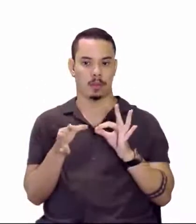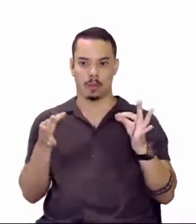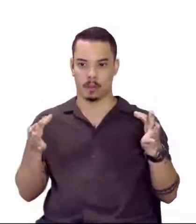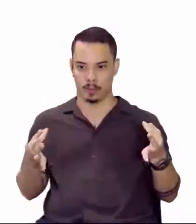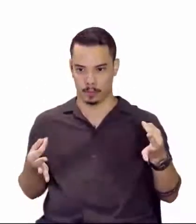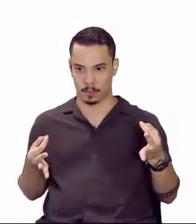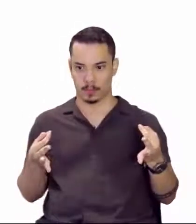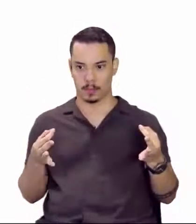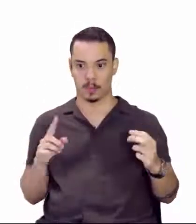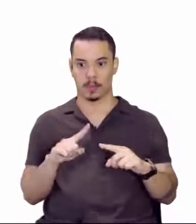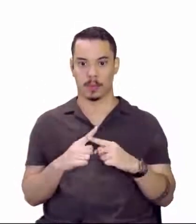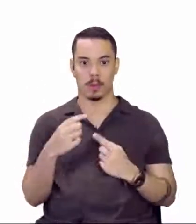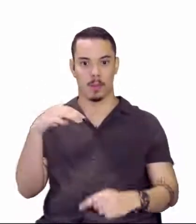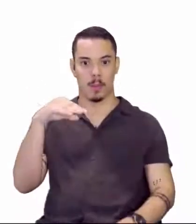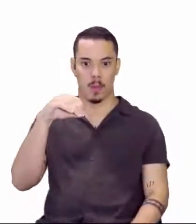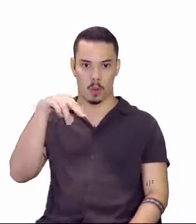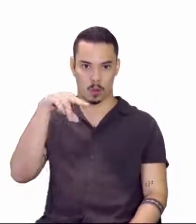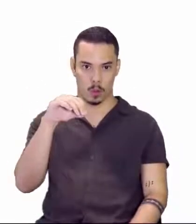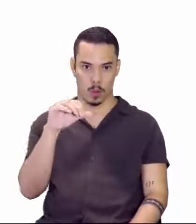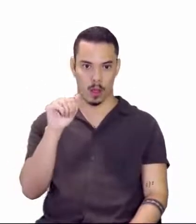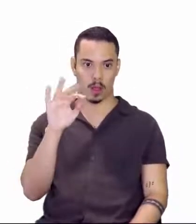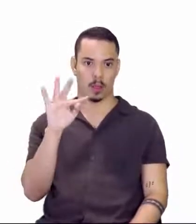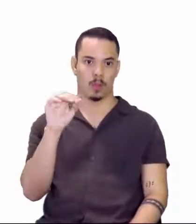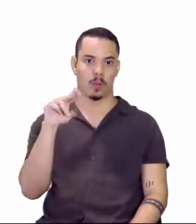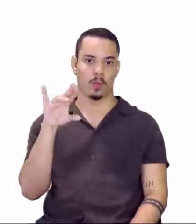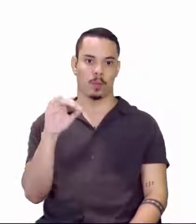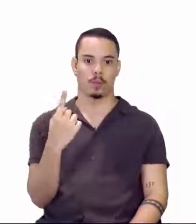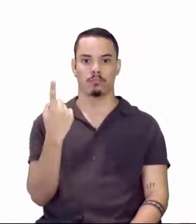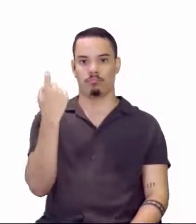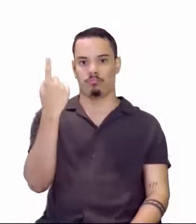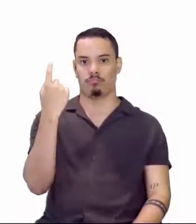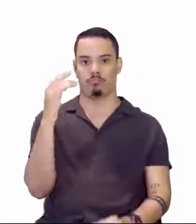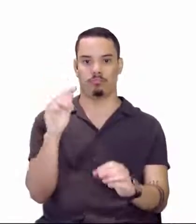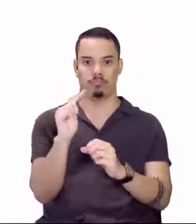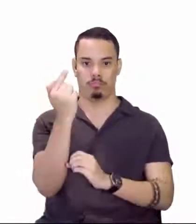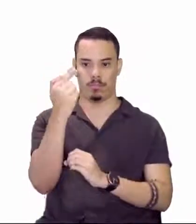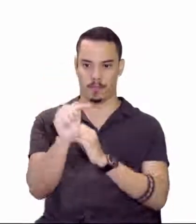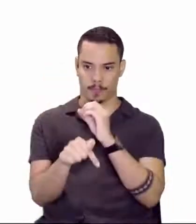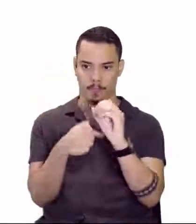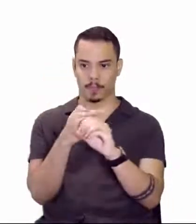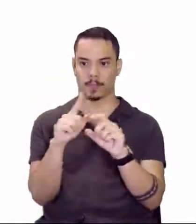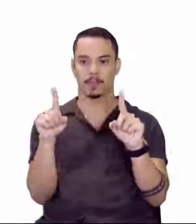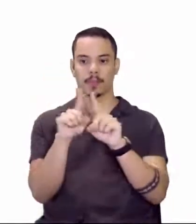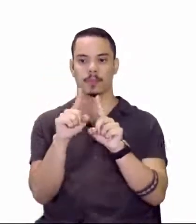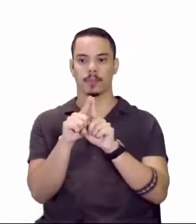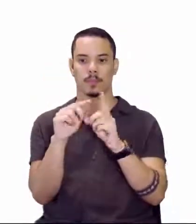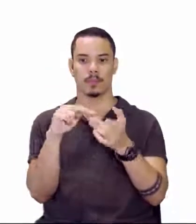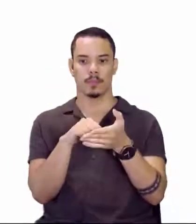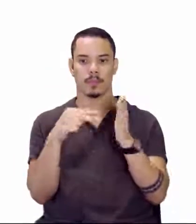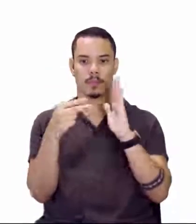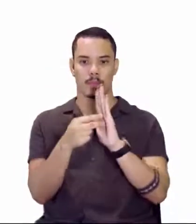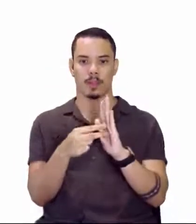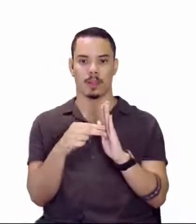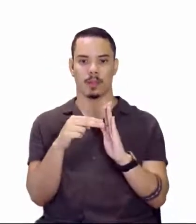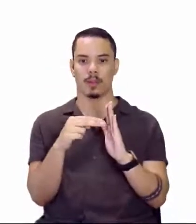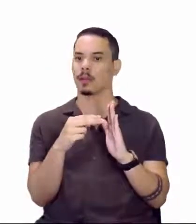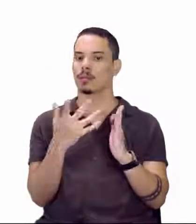porém monoatômicos. Eles são também considerados relativamente inertes, ou